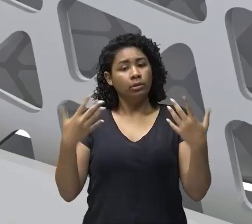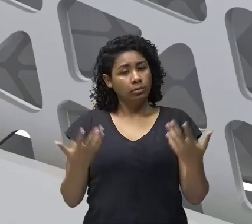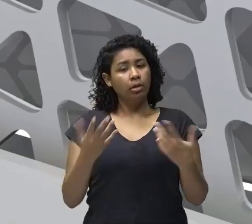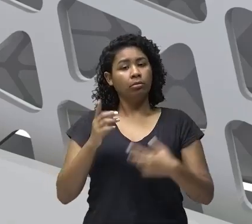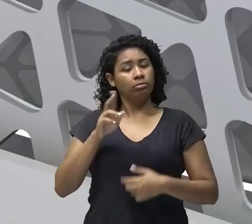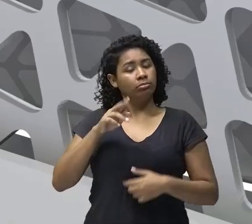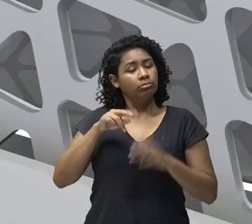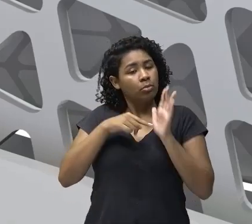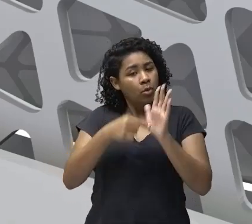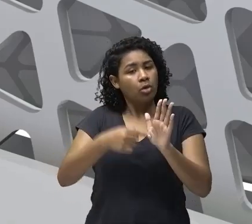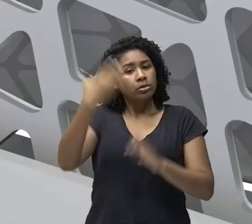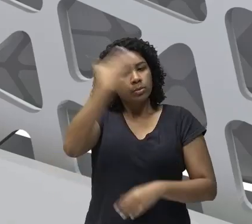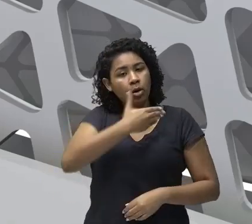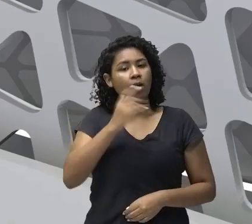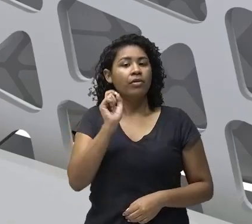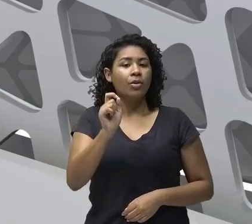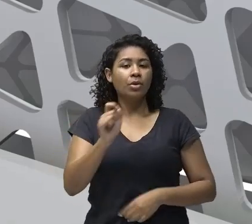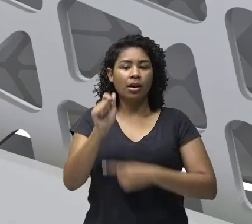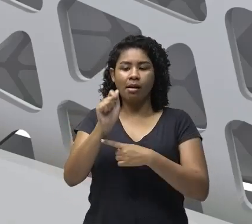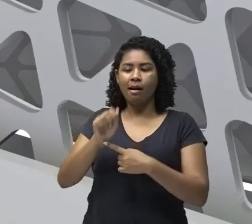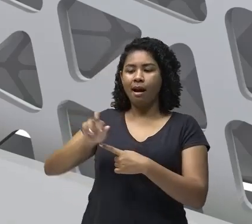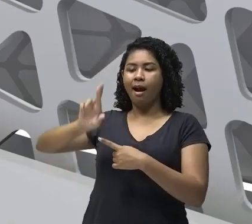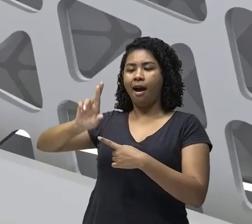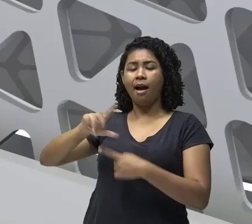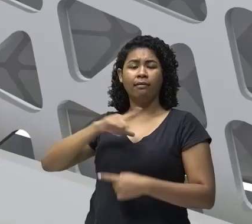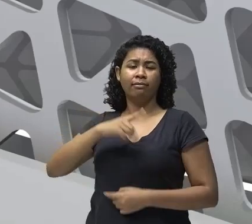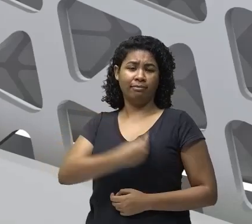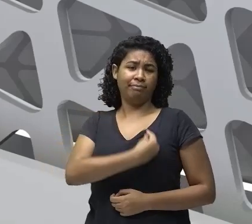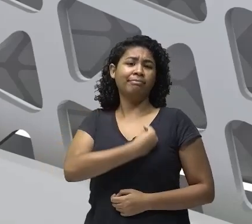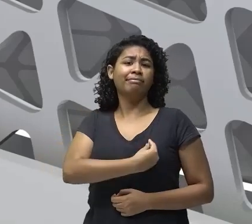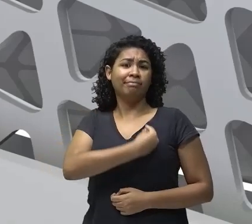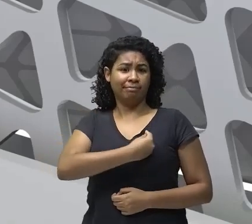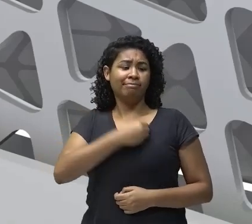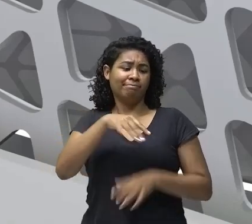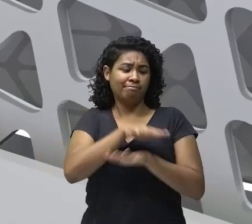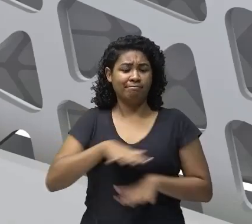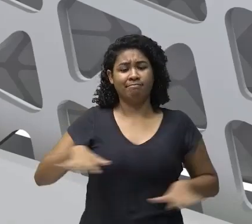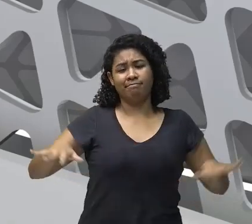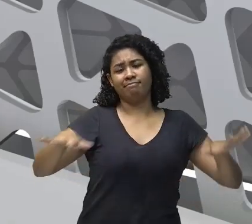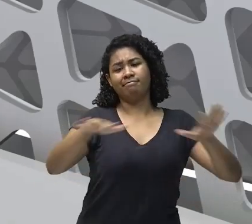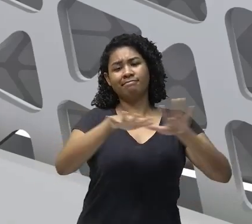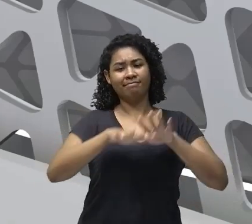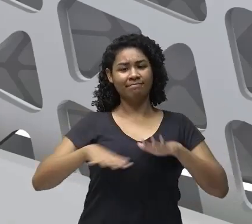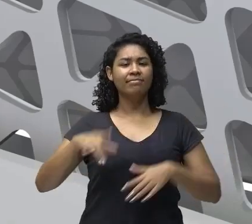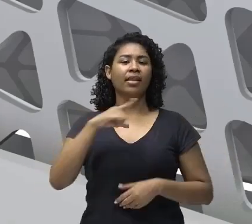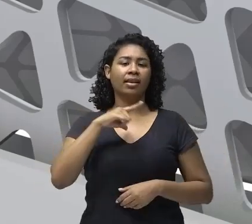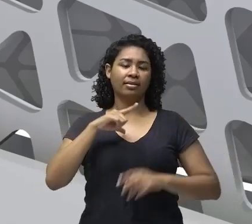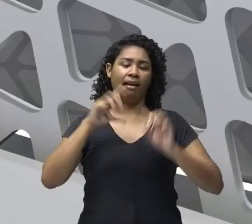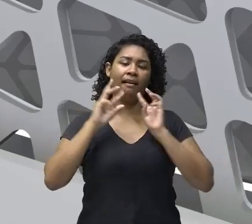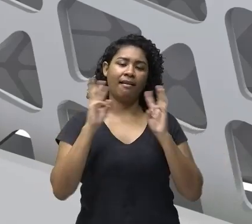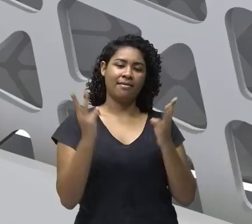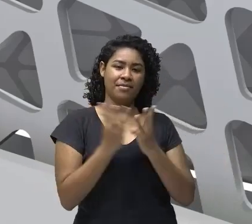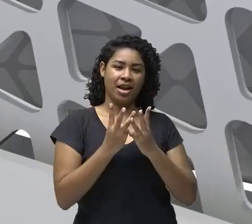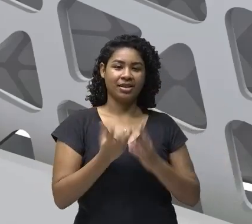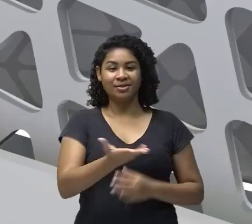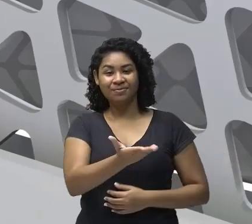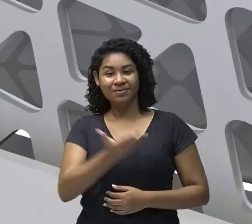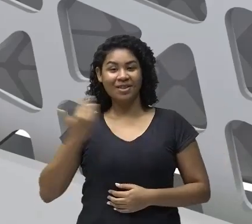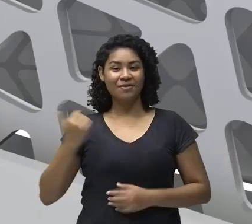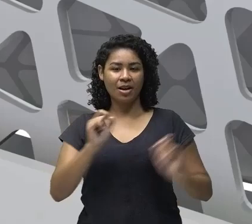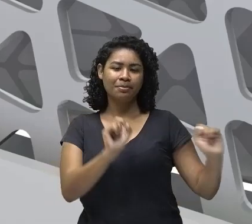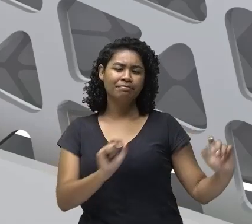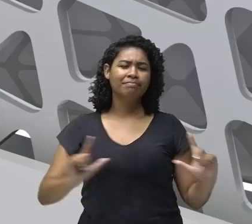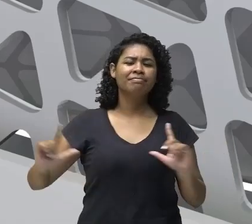gente está mostrando aí que o ar existe, que ele ocupa espaço, que ele tem massa. Vamos à nossa cartela